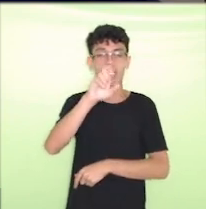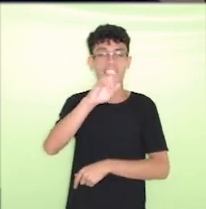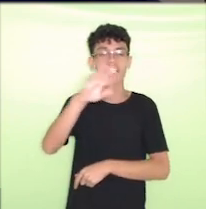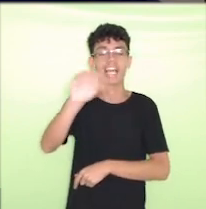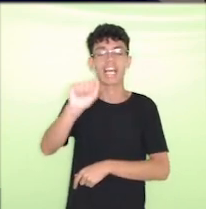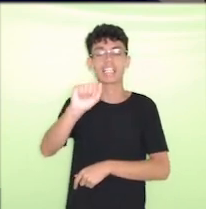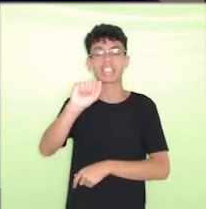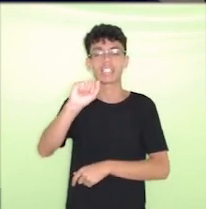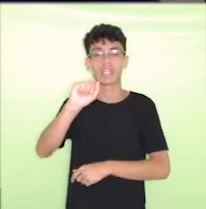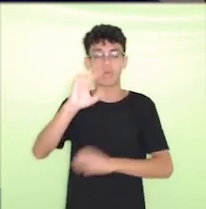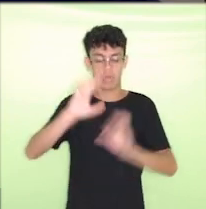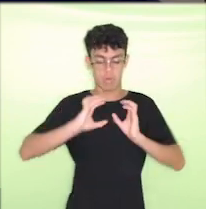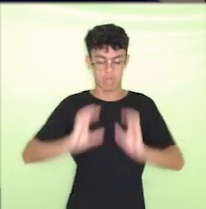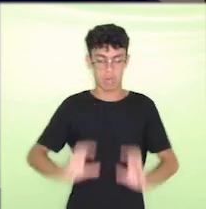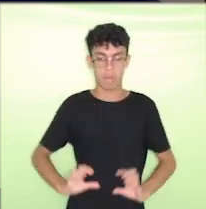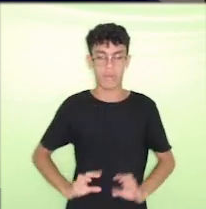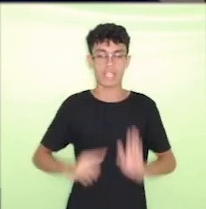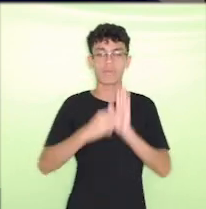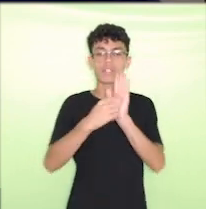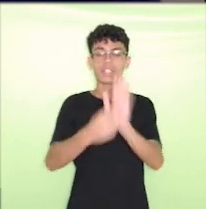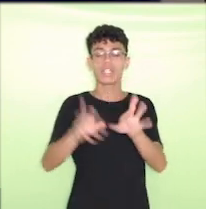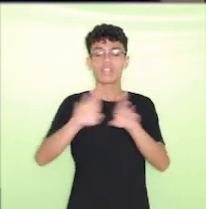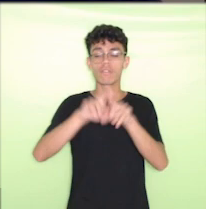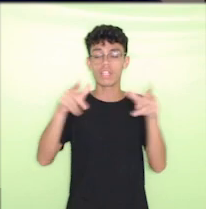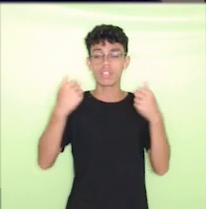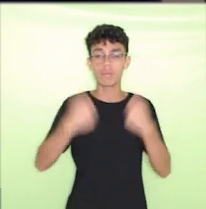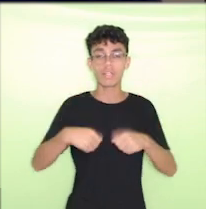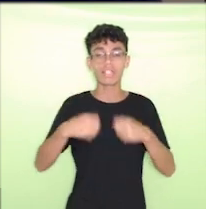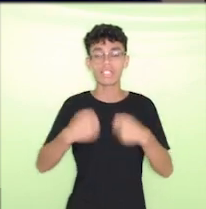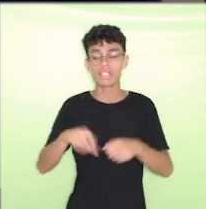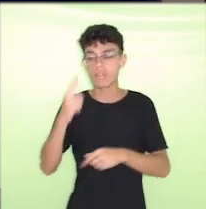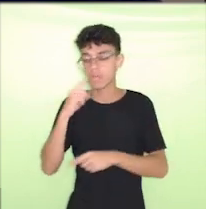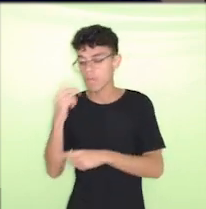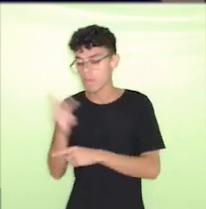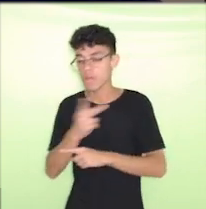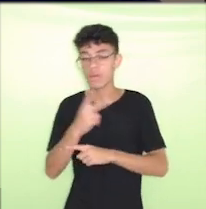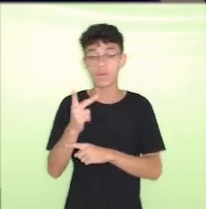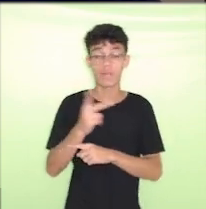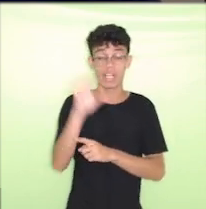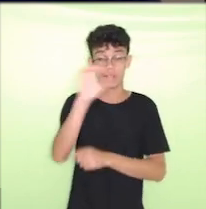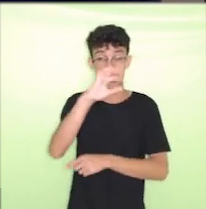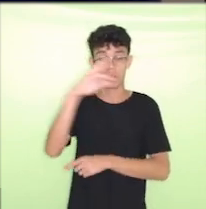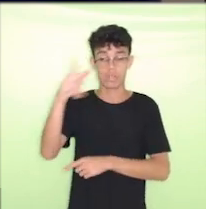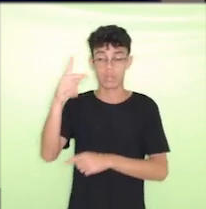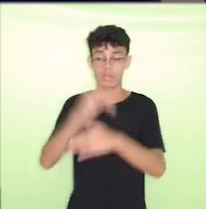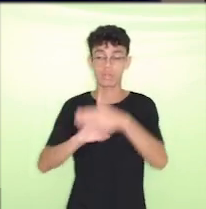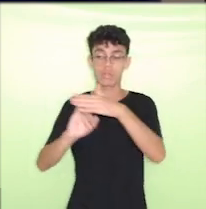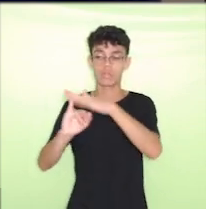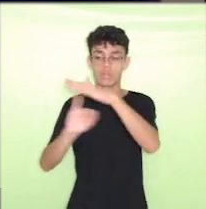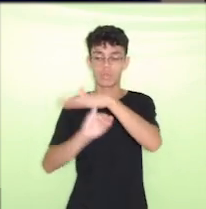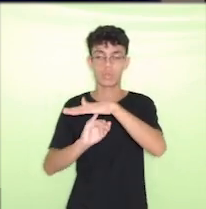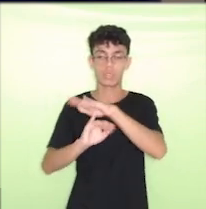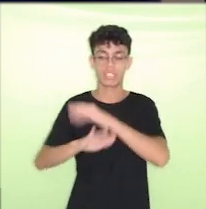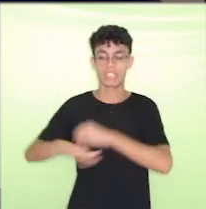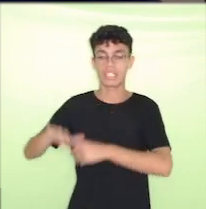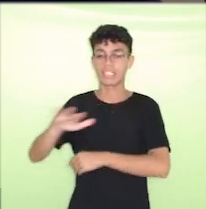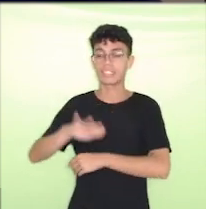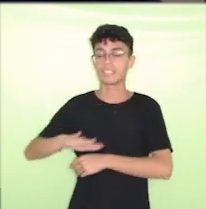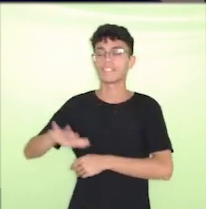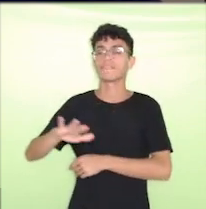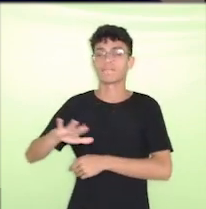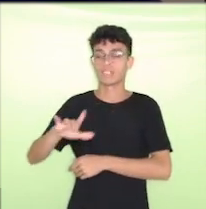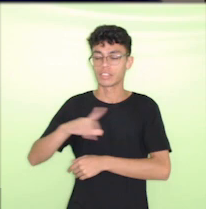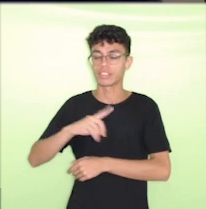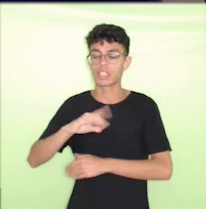modificações no comportamento, é de seu dever procurar entre os cooperadores do Instituto aquele que se encontra em